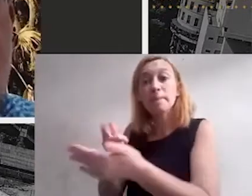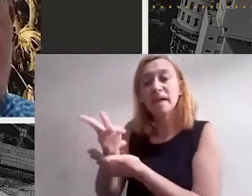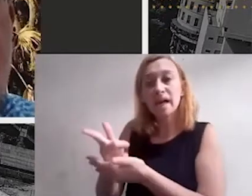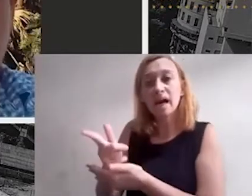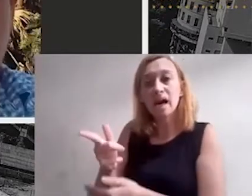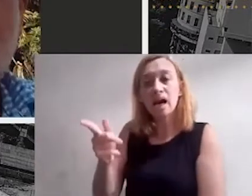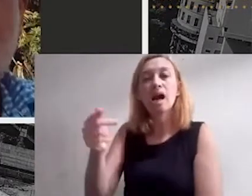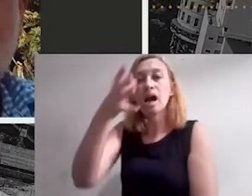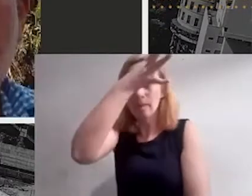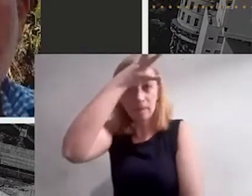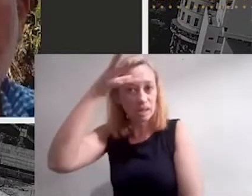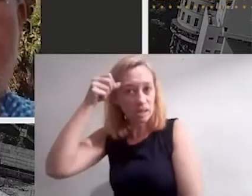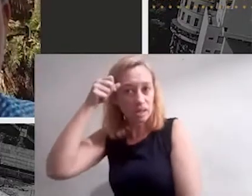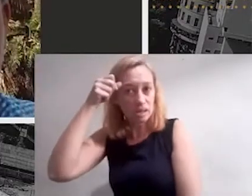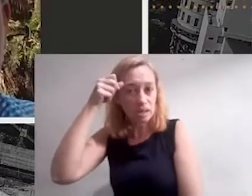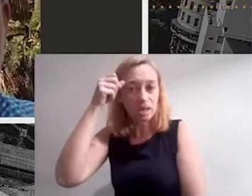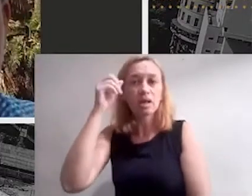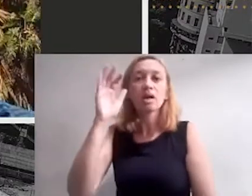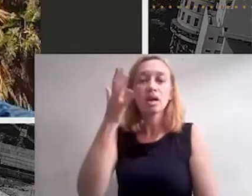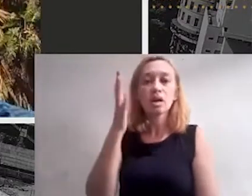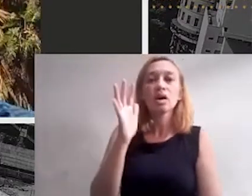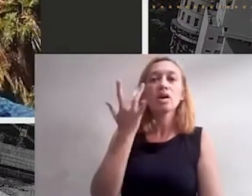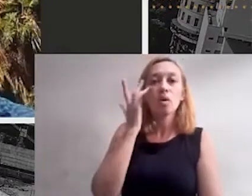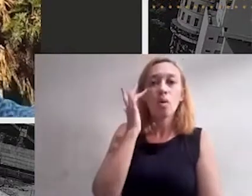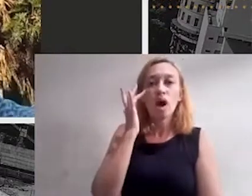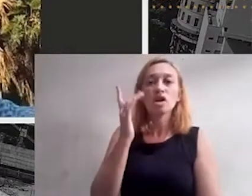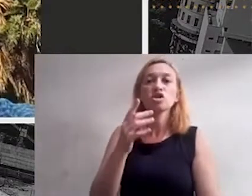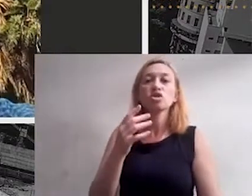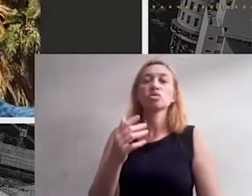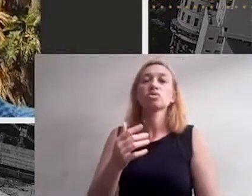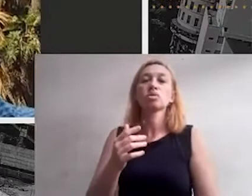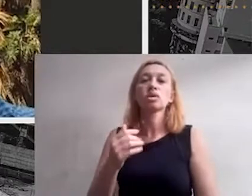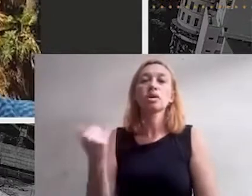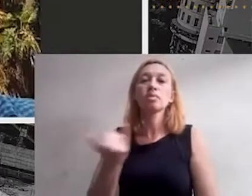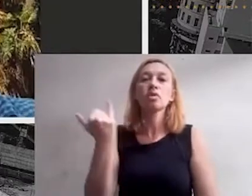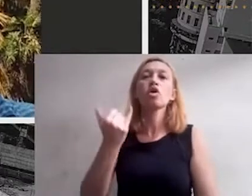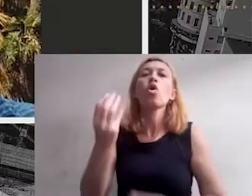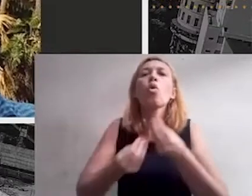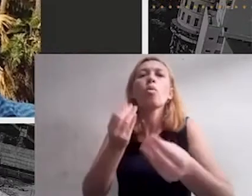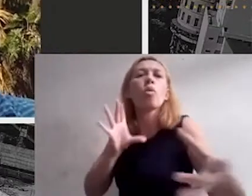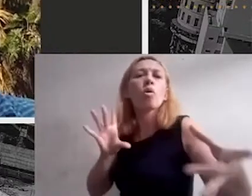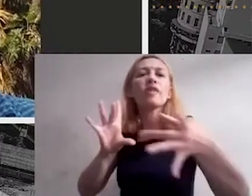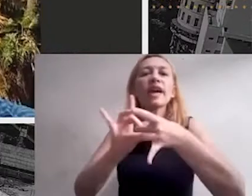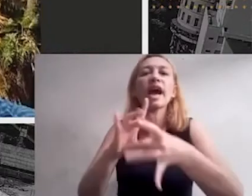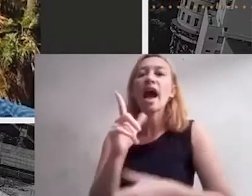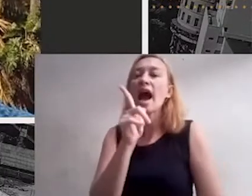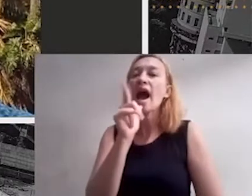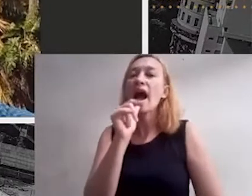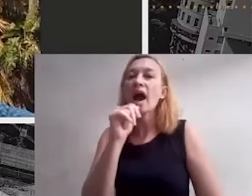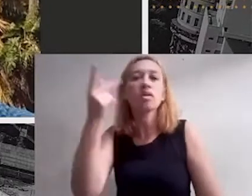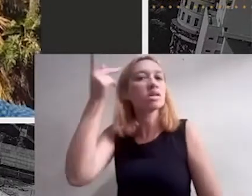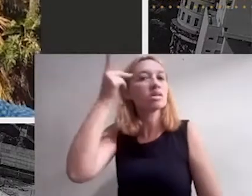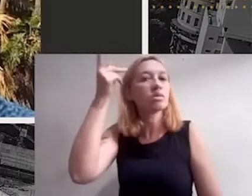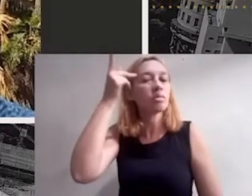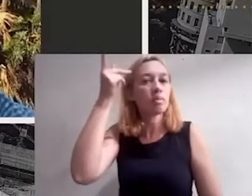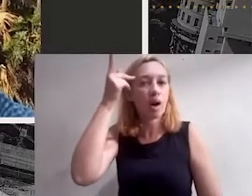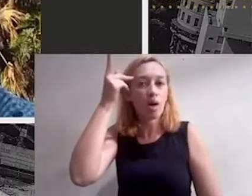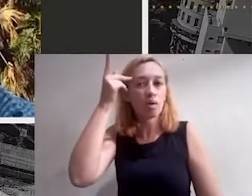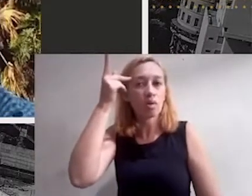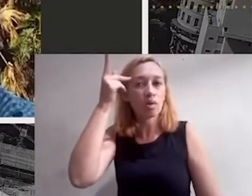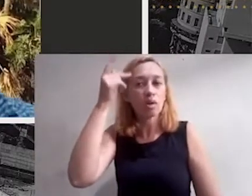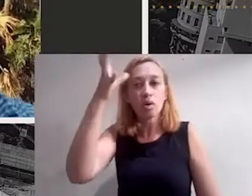que essa é uma das agendas. Como que a gente conecta a água de São Paulo com a Amazônia em fluxos financeiros que permitam